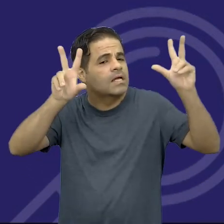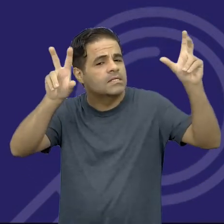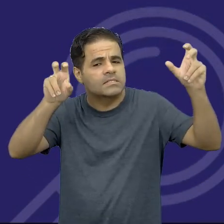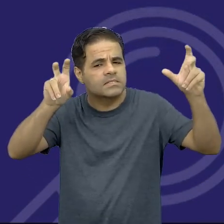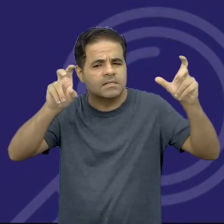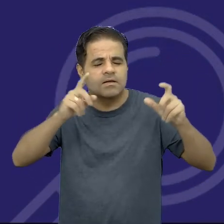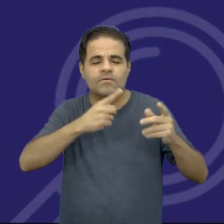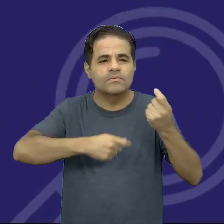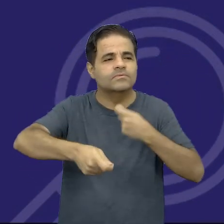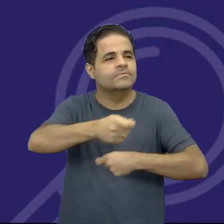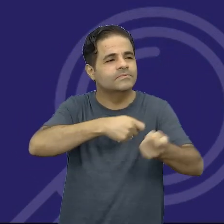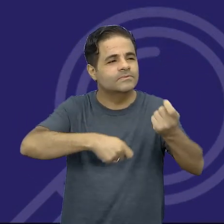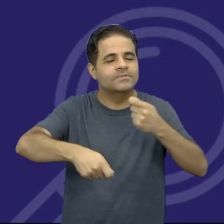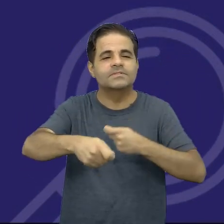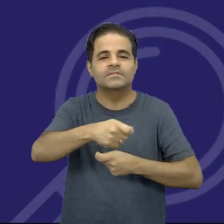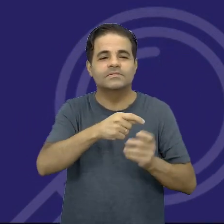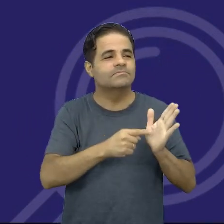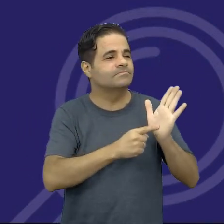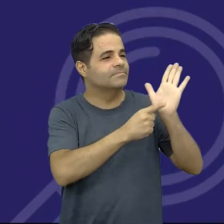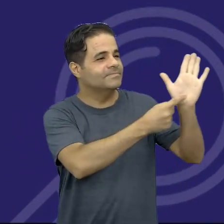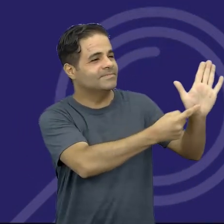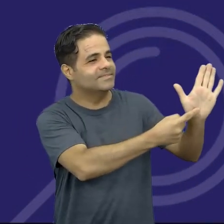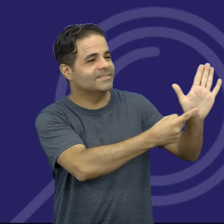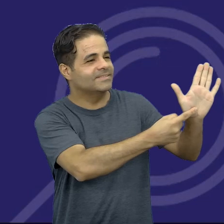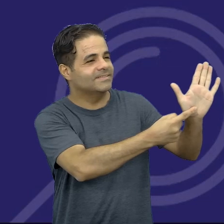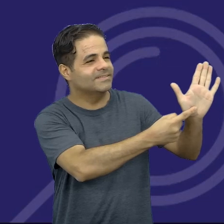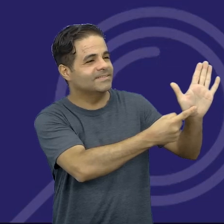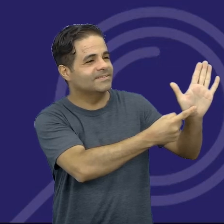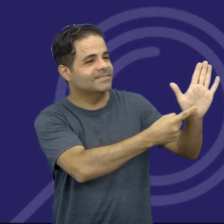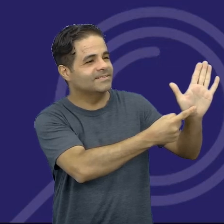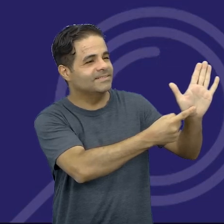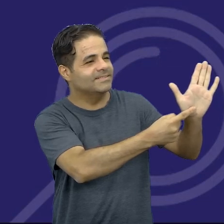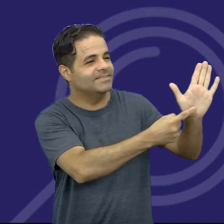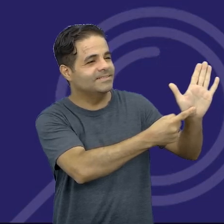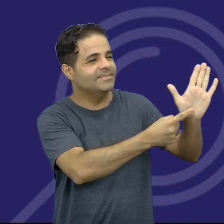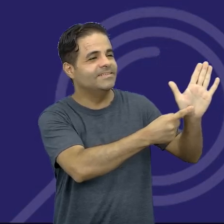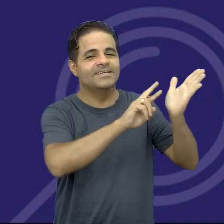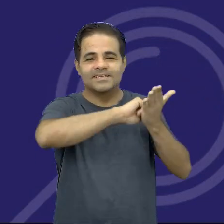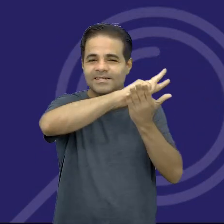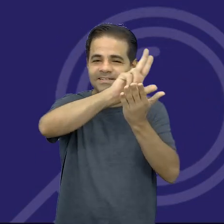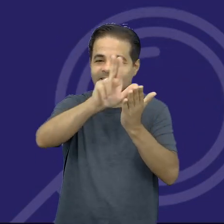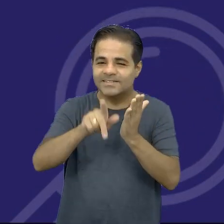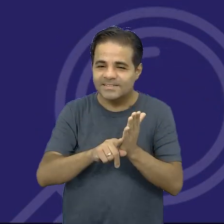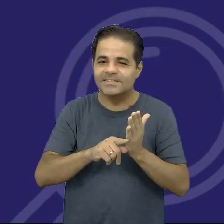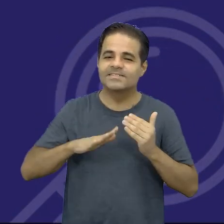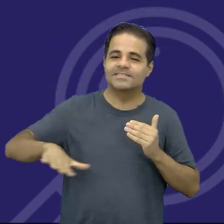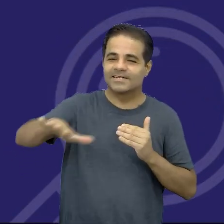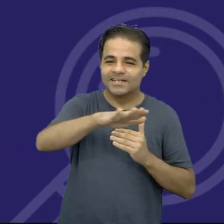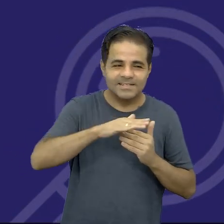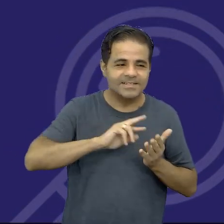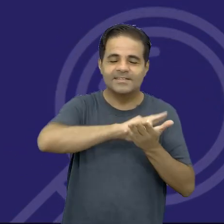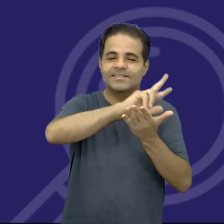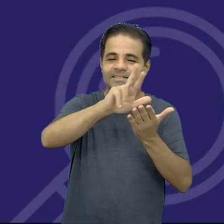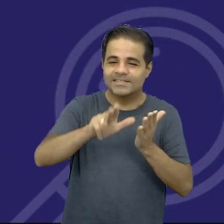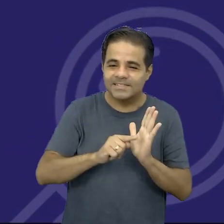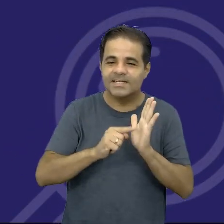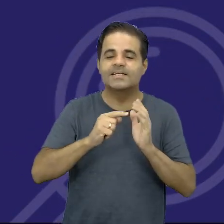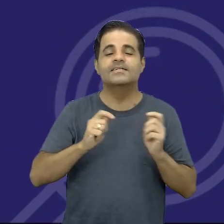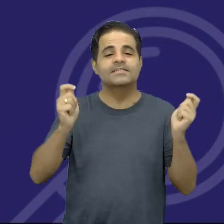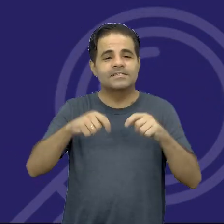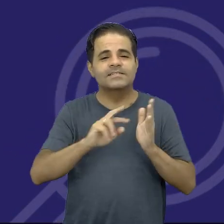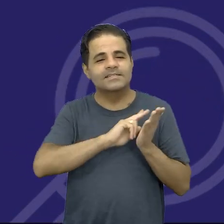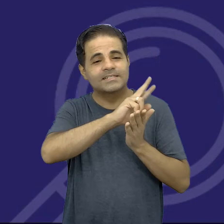né, relacionada ao texto. Os animais que apresentam as características descritas nesse texto são. E